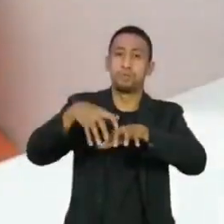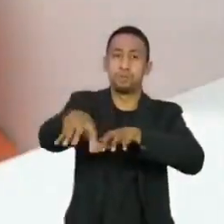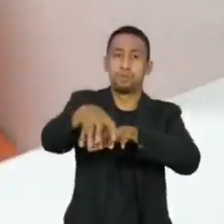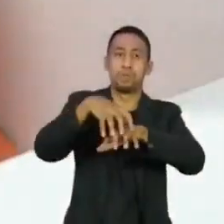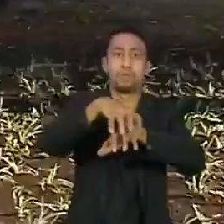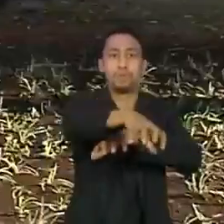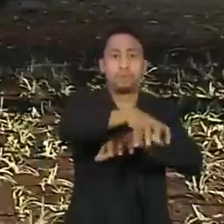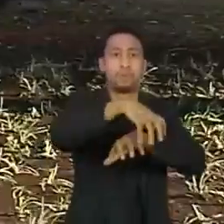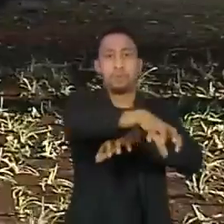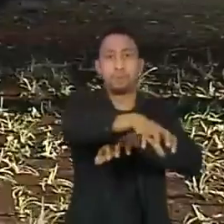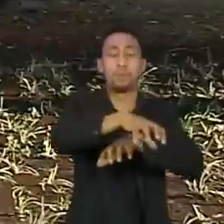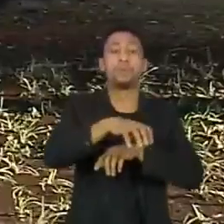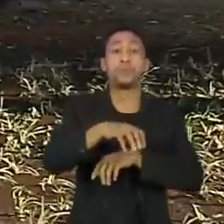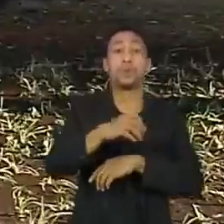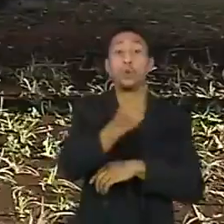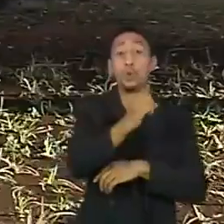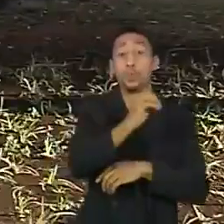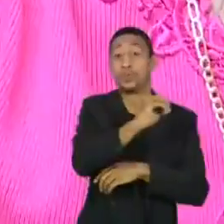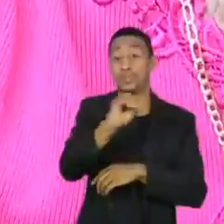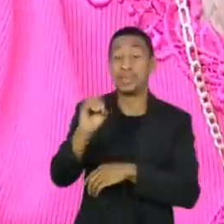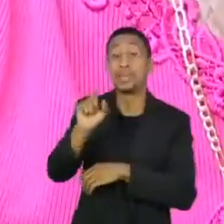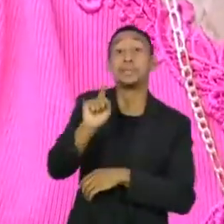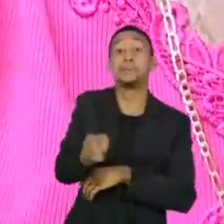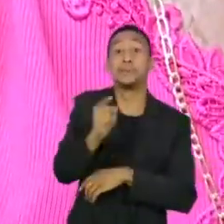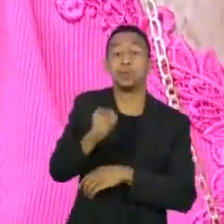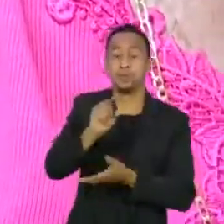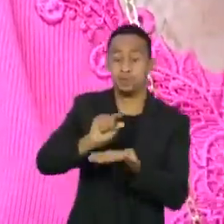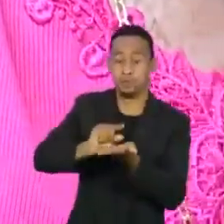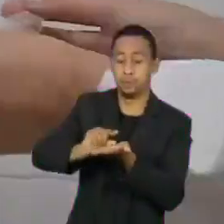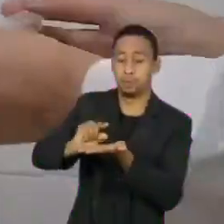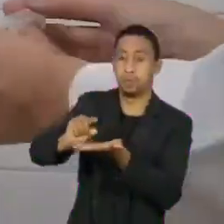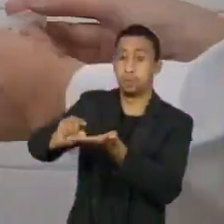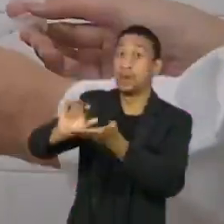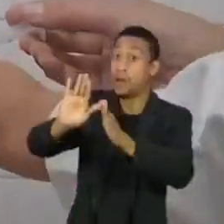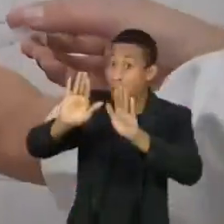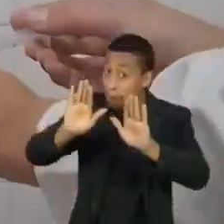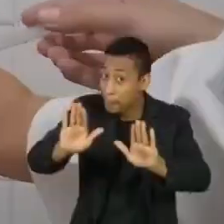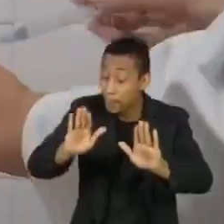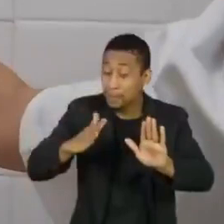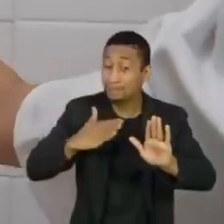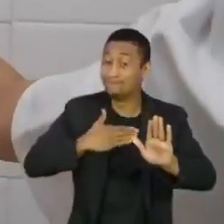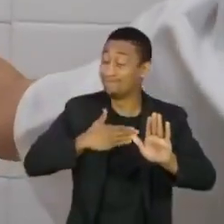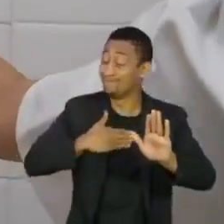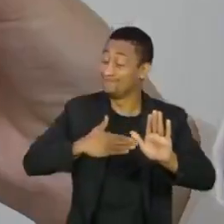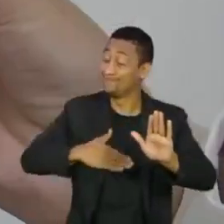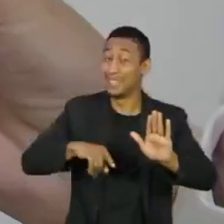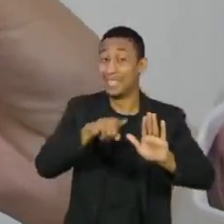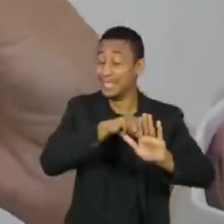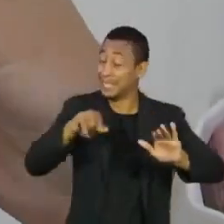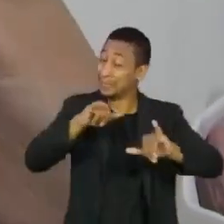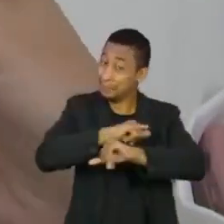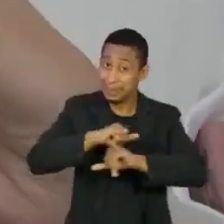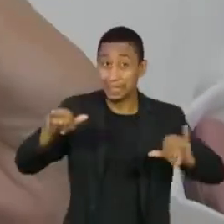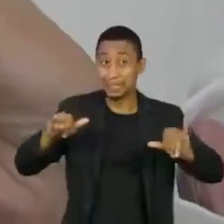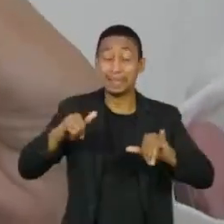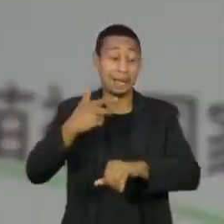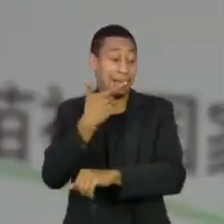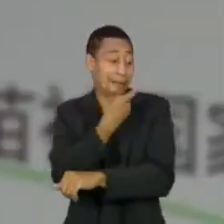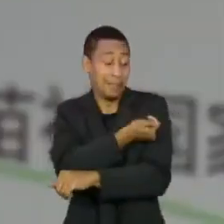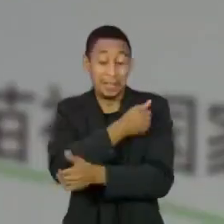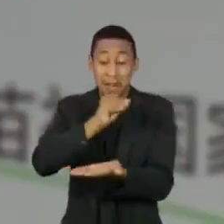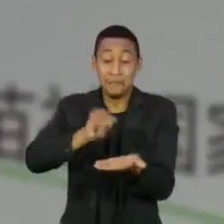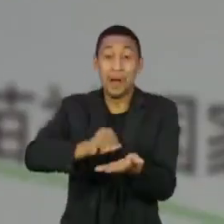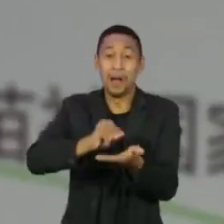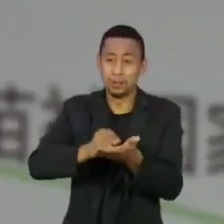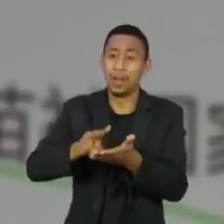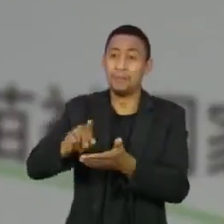o envio começou ontem mas o ministério afirma que a campanha de vacinação corre o risco de ser interrompida por falta de imunizantes